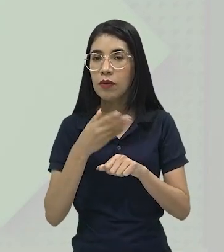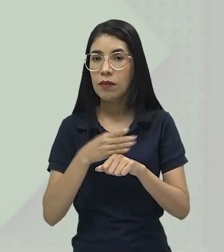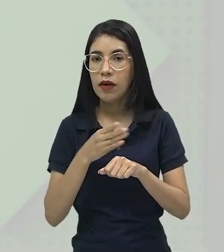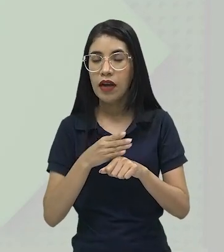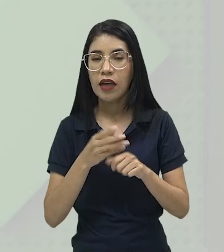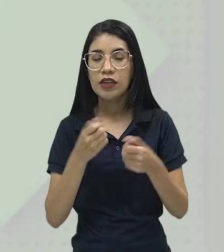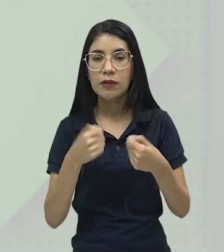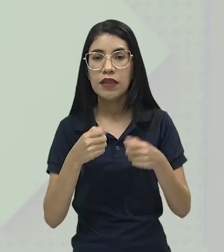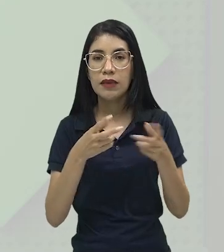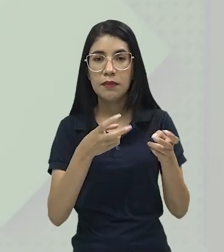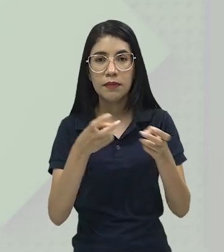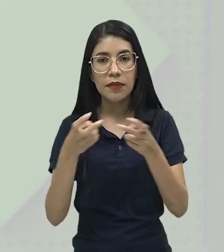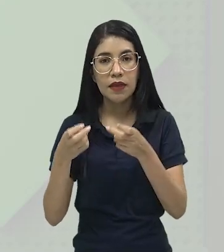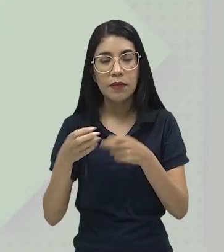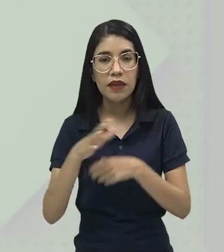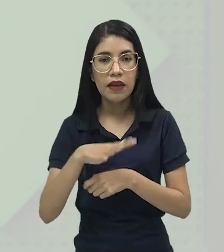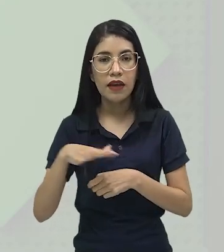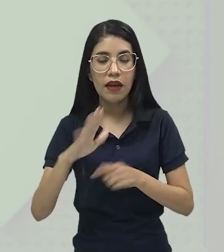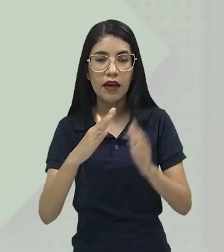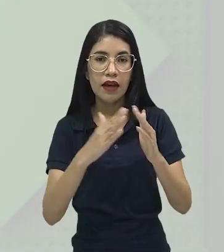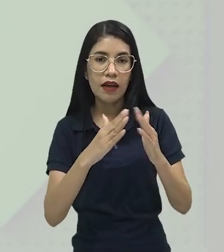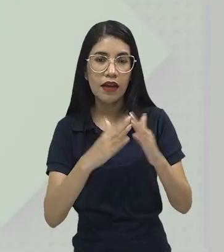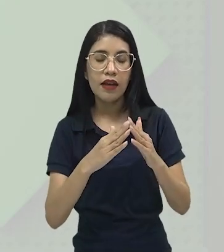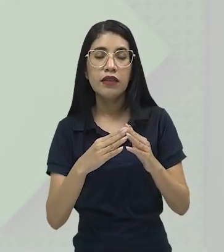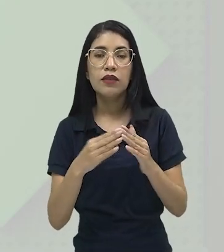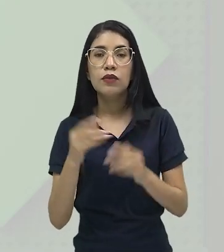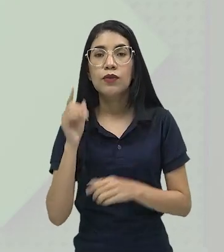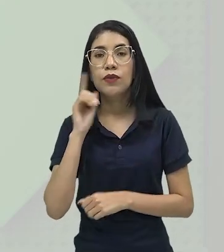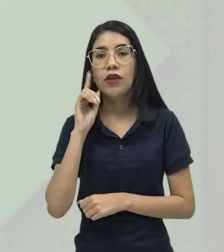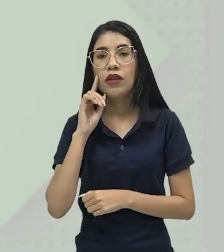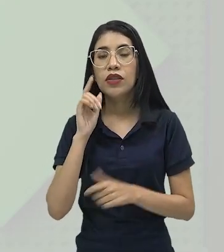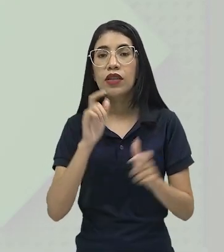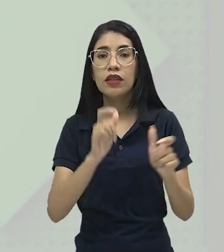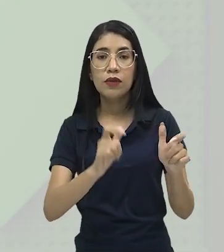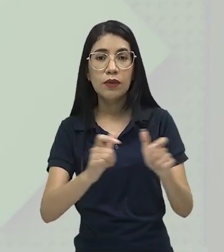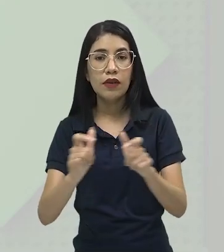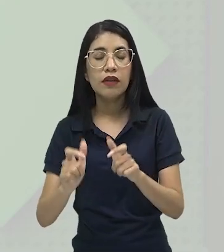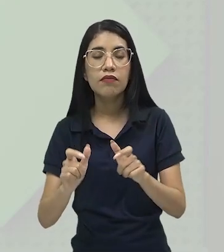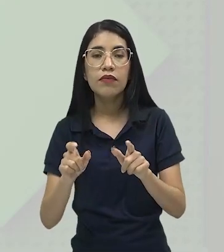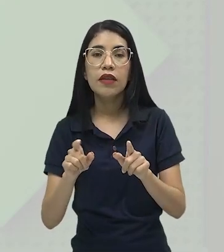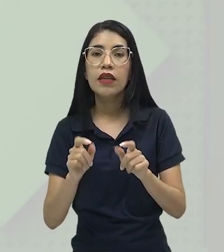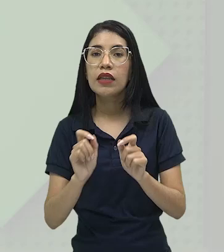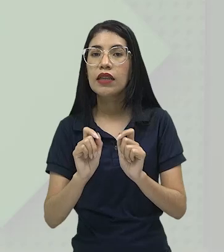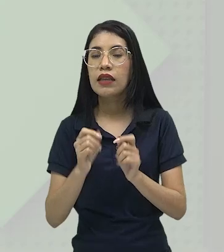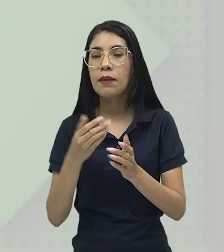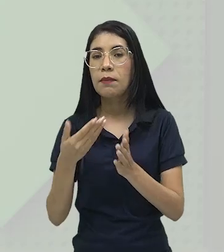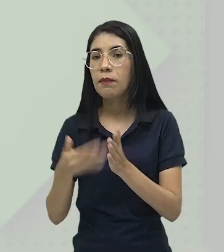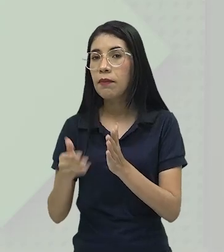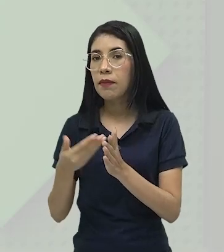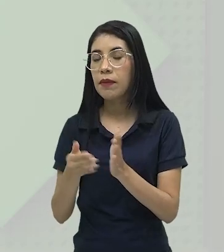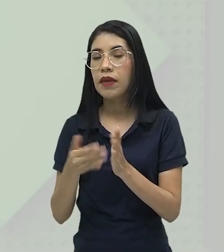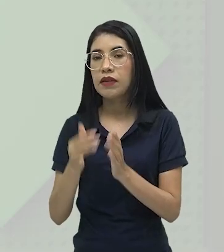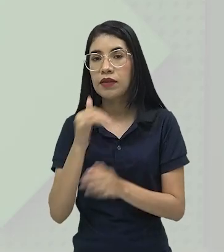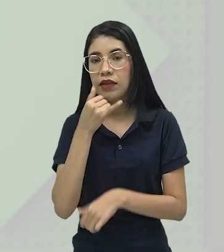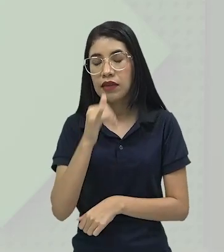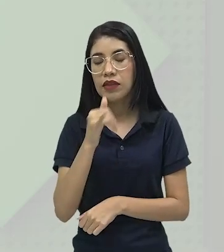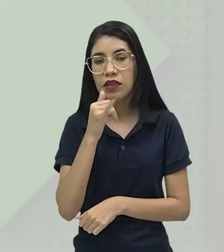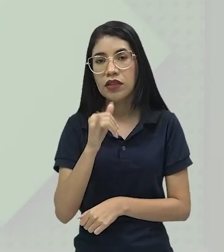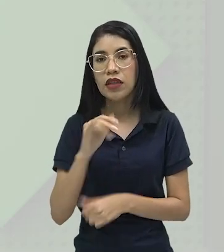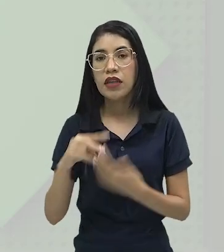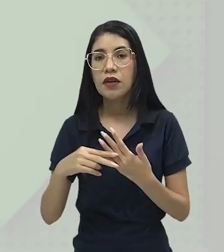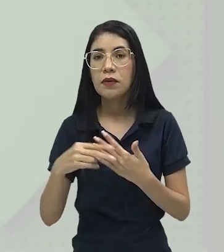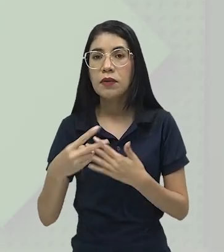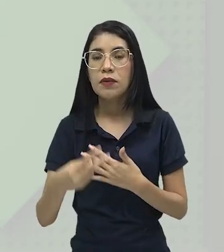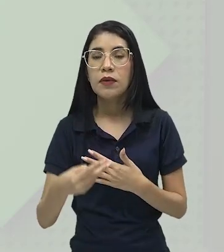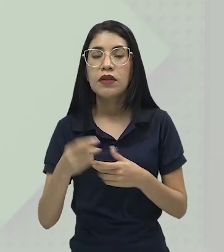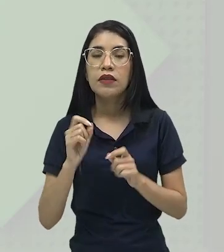de observar dentro da sua casa, no seu dia a dia, locais onde você está desperdiçando energia elétrica e,